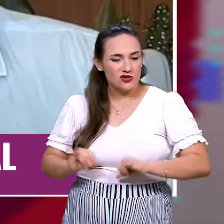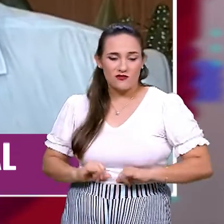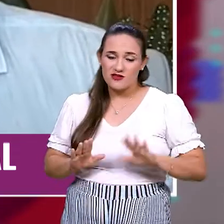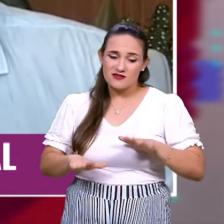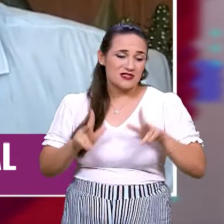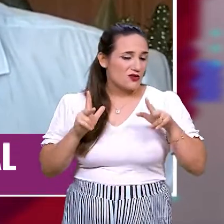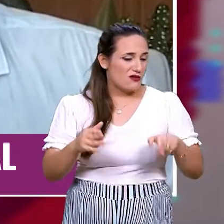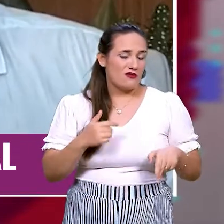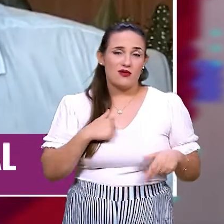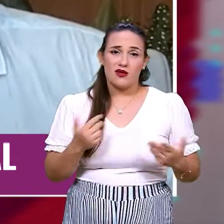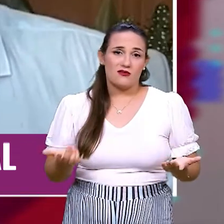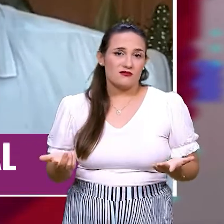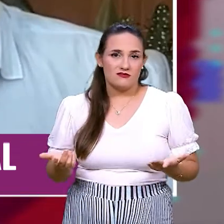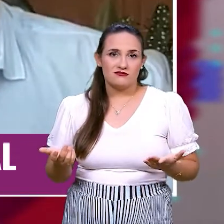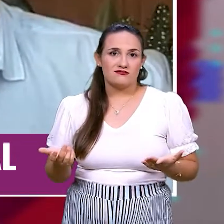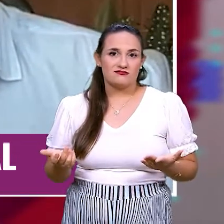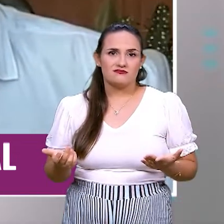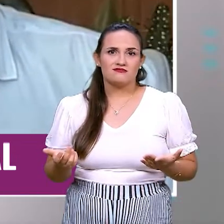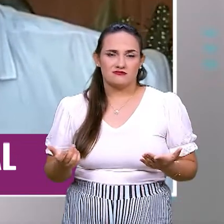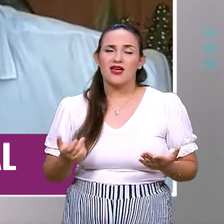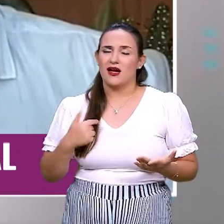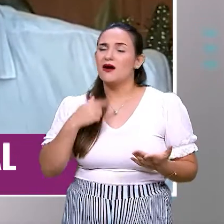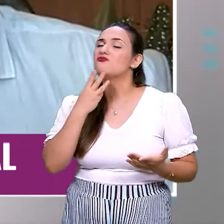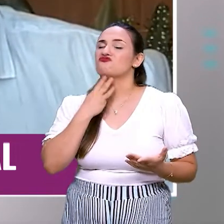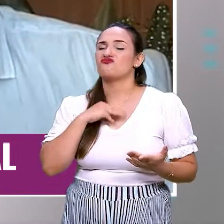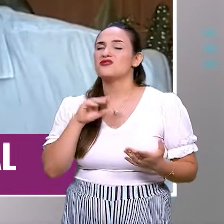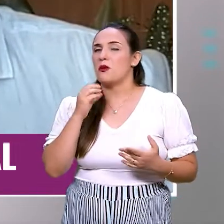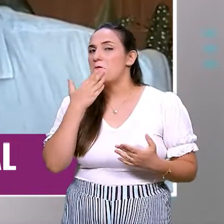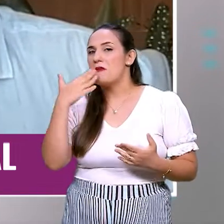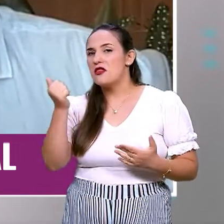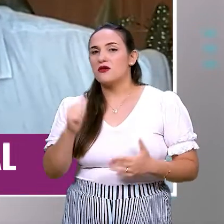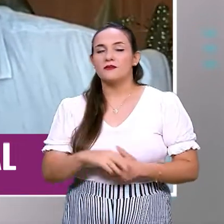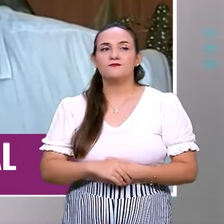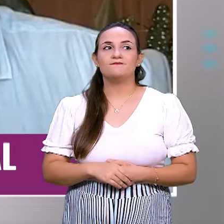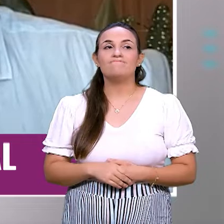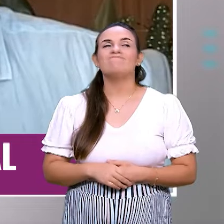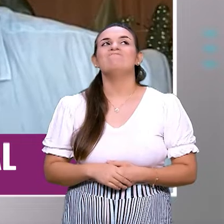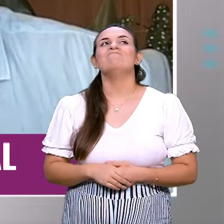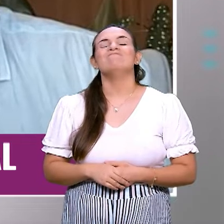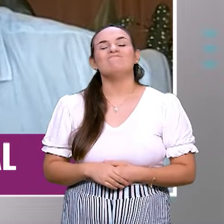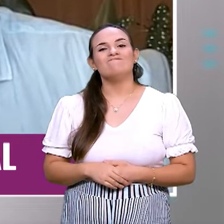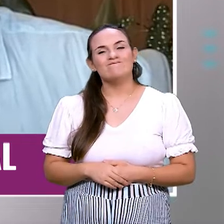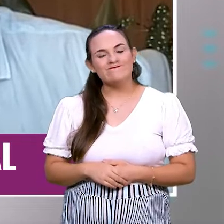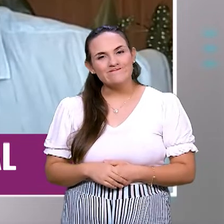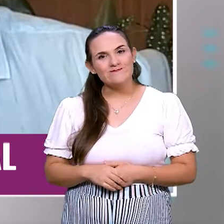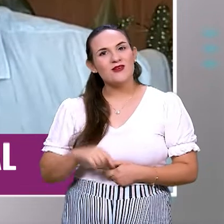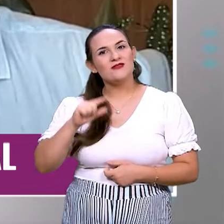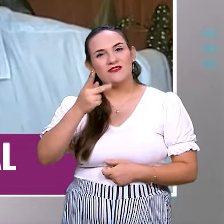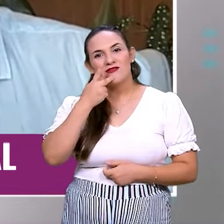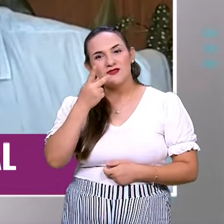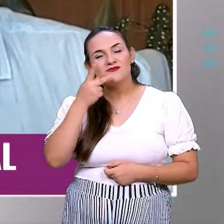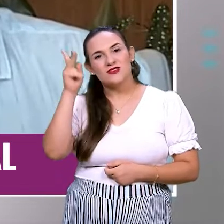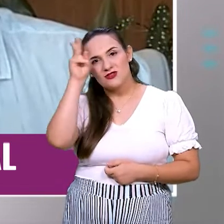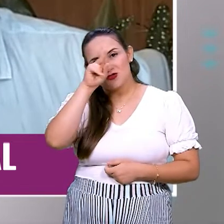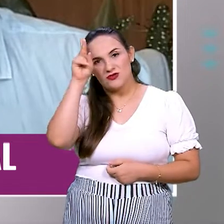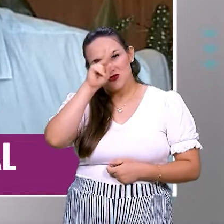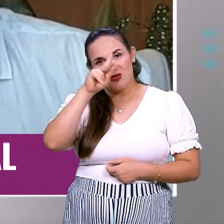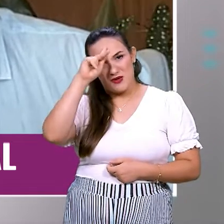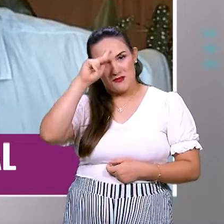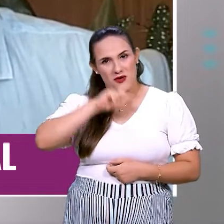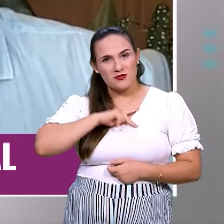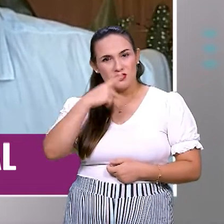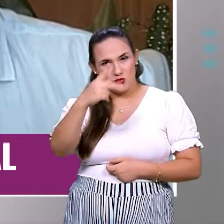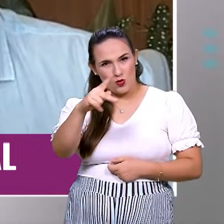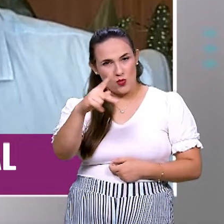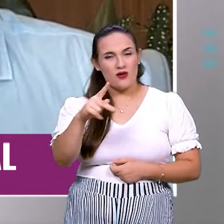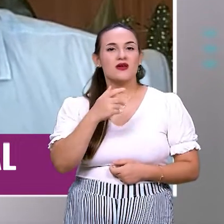talvez estejam passando alguma coisa que eu passei na minha infância, Com algo que me certeza. motiva muito. E já que você compartilhou uma